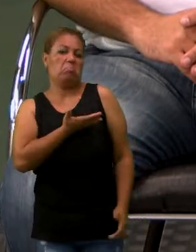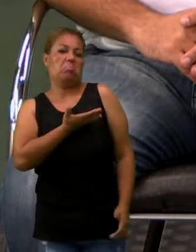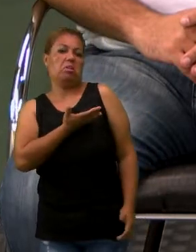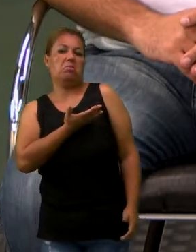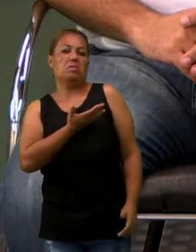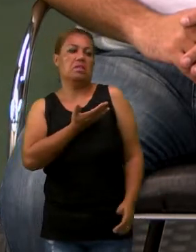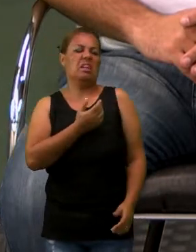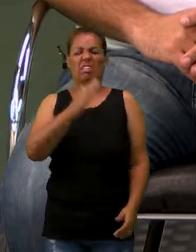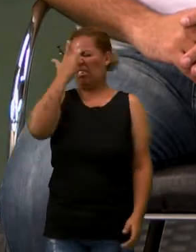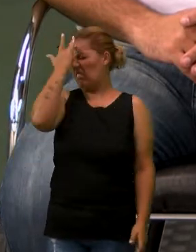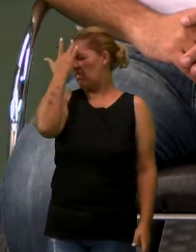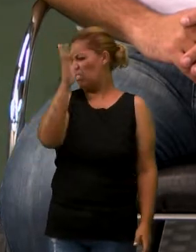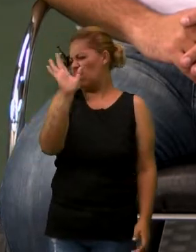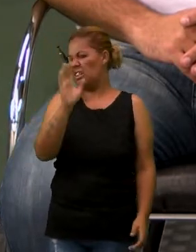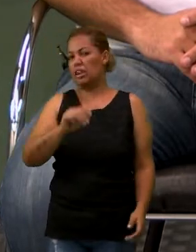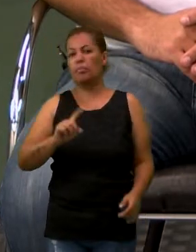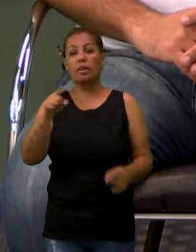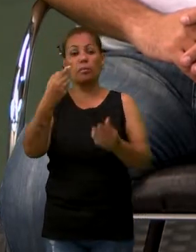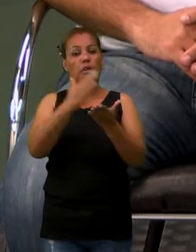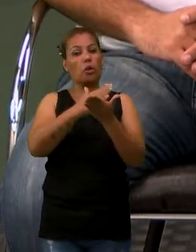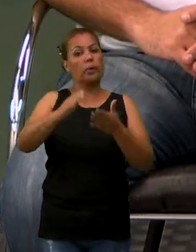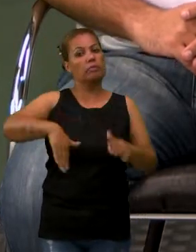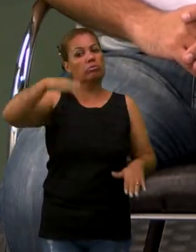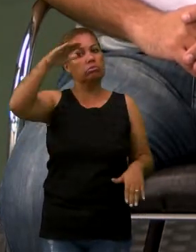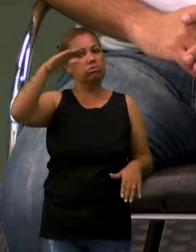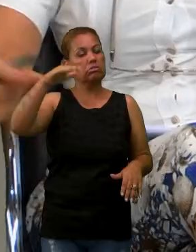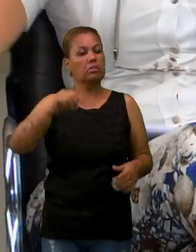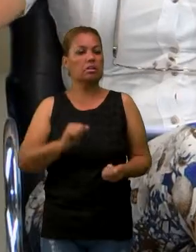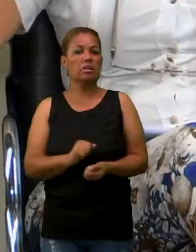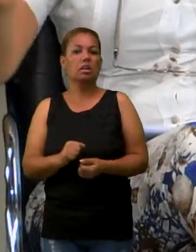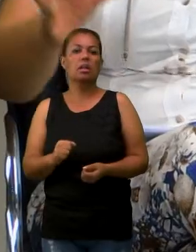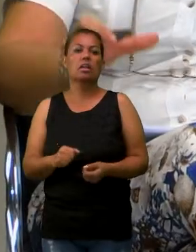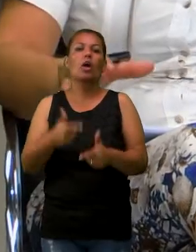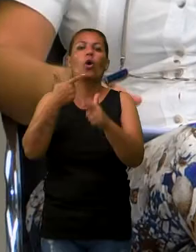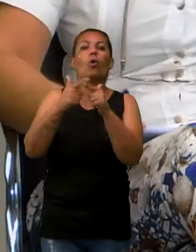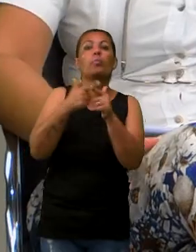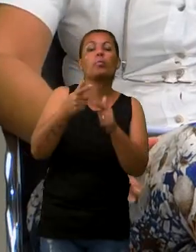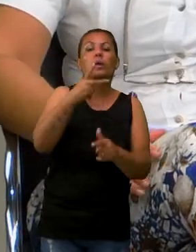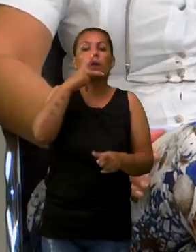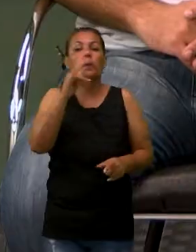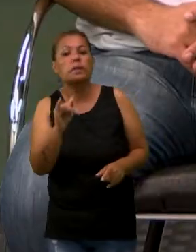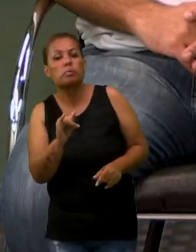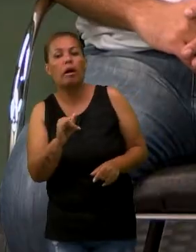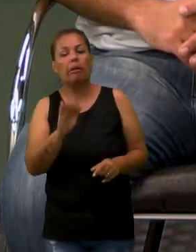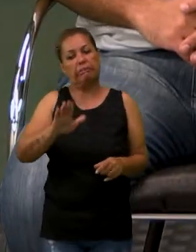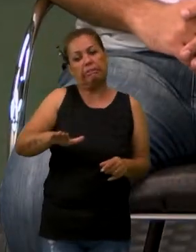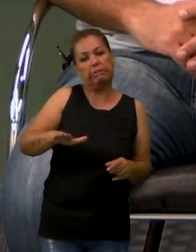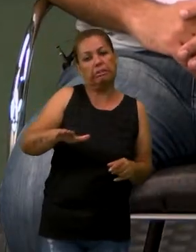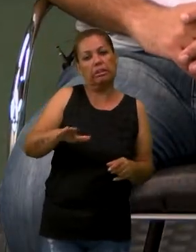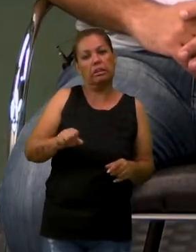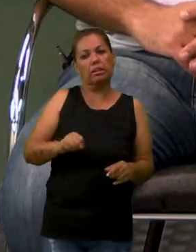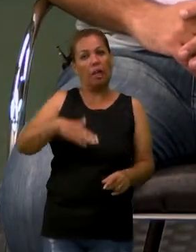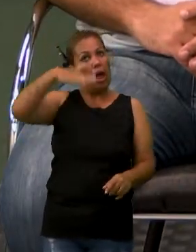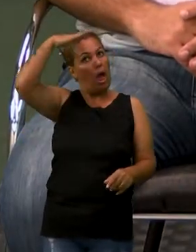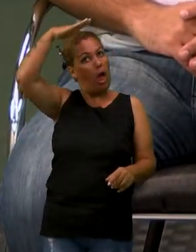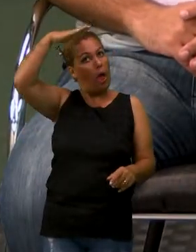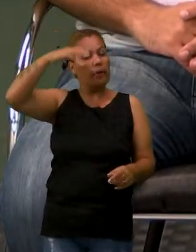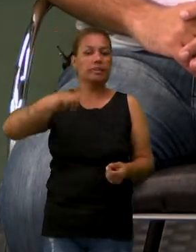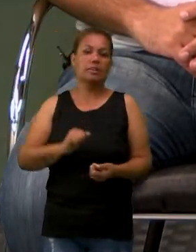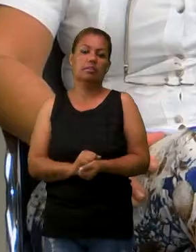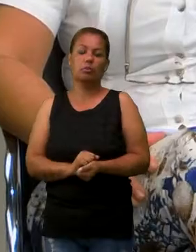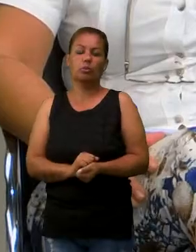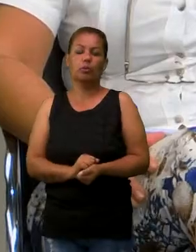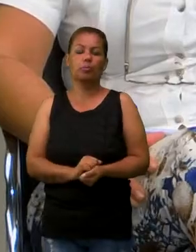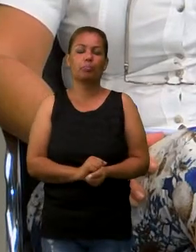discriminando nem sabe o que é isso é depois que começa a crescer aqui começa o problema é só os pais mas eu fiquei né usado exatamente